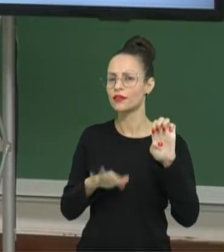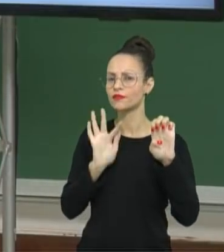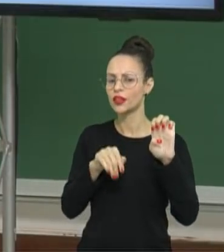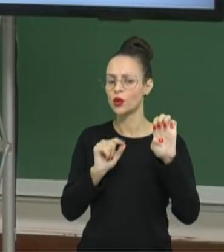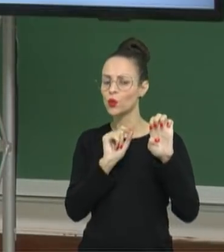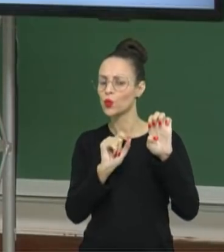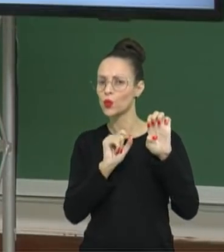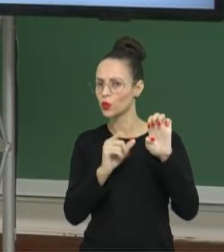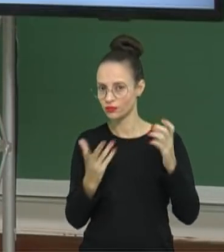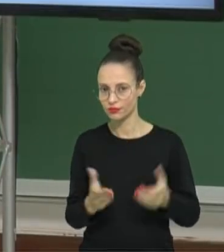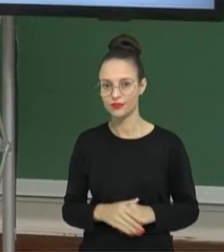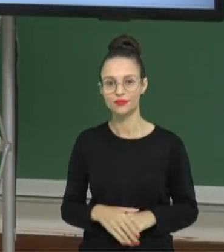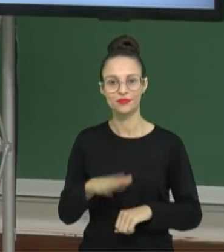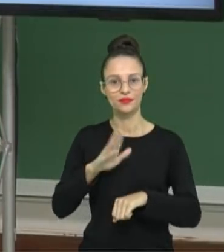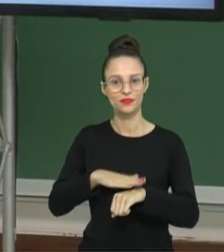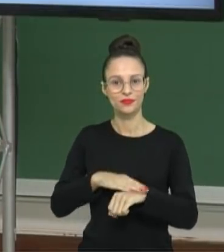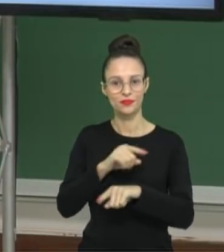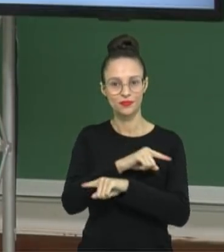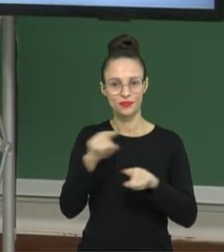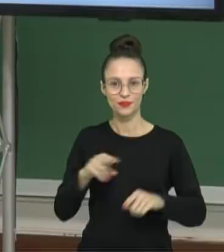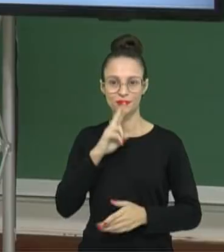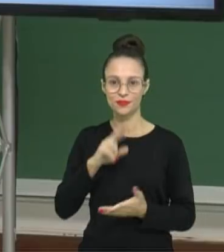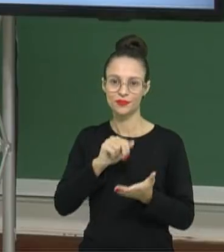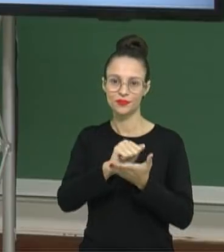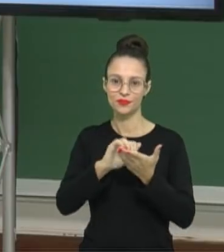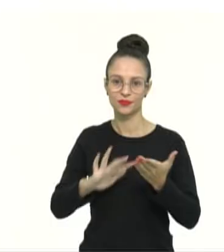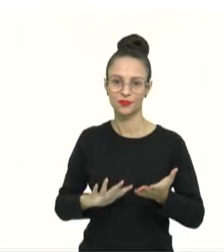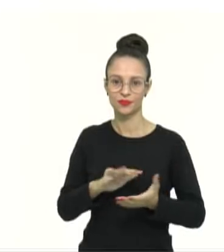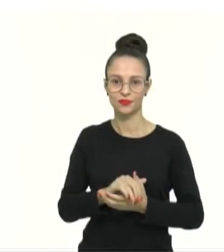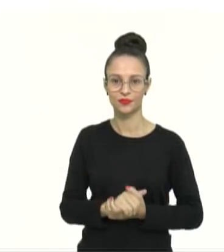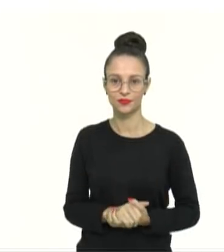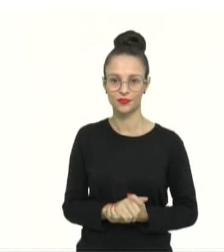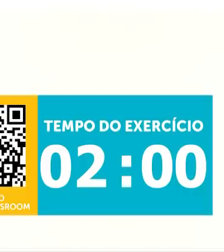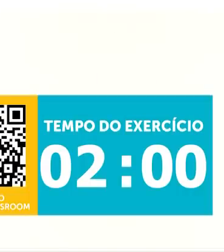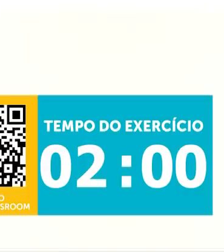fazer? Tempo para vocês fazerem esse exercício.